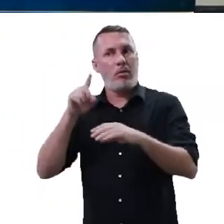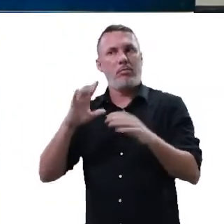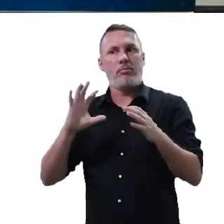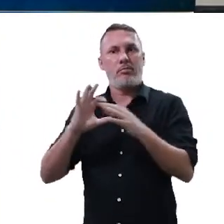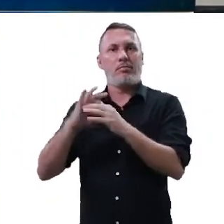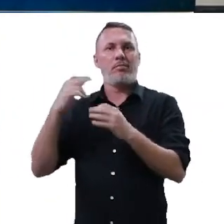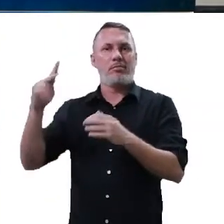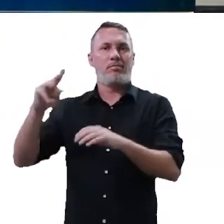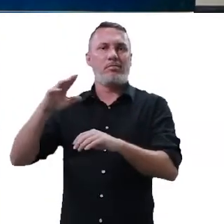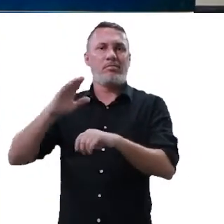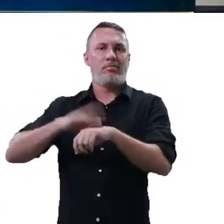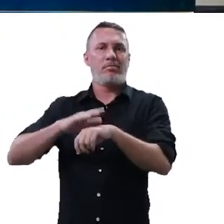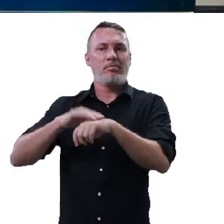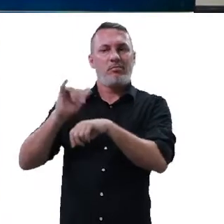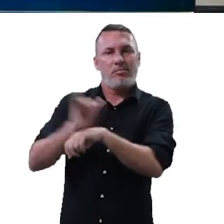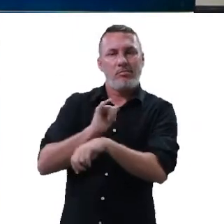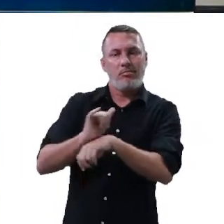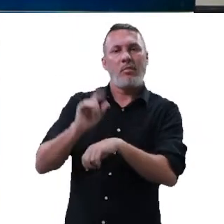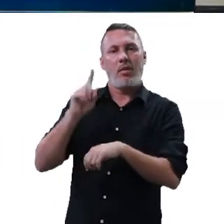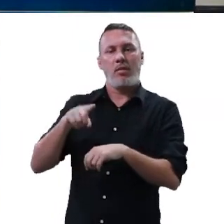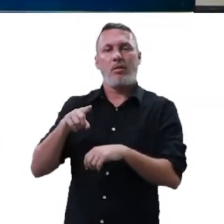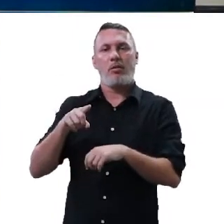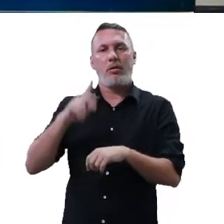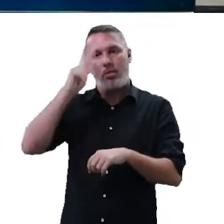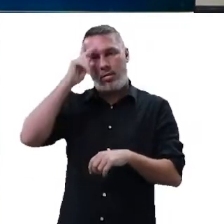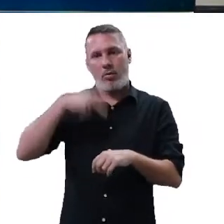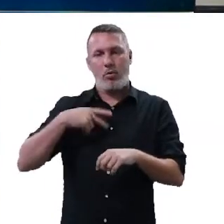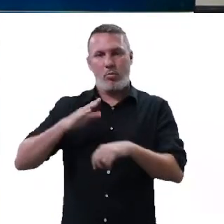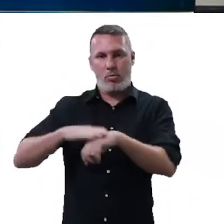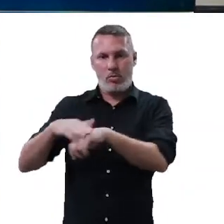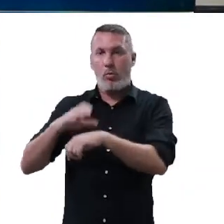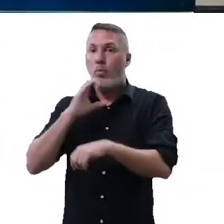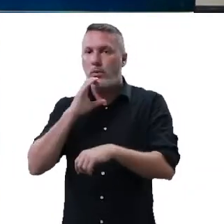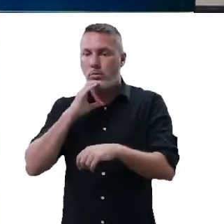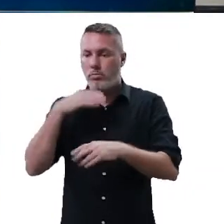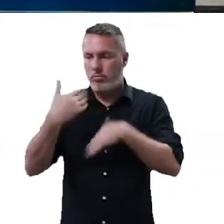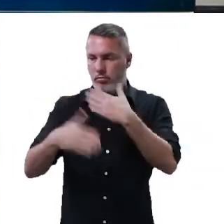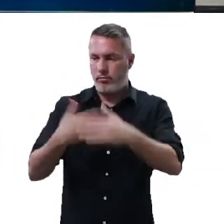deve, então, construir o nosso próprio conhecimento.